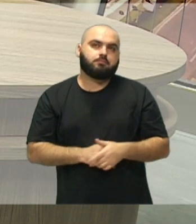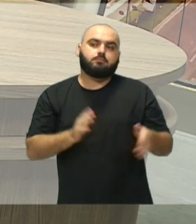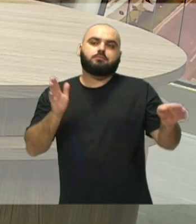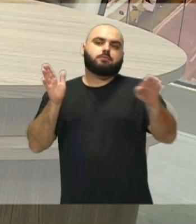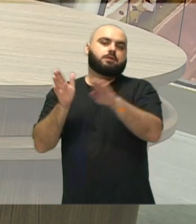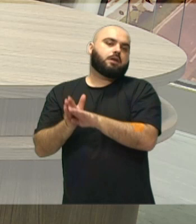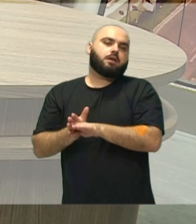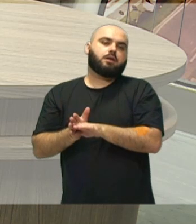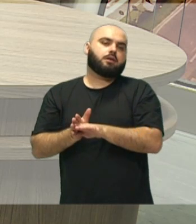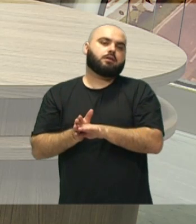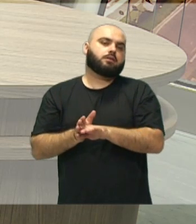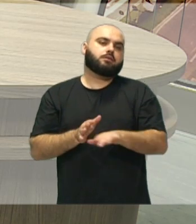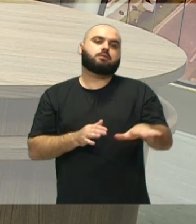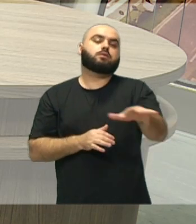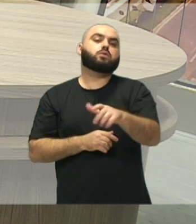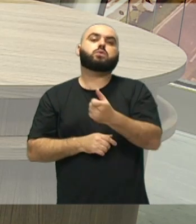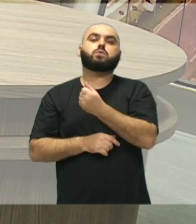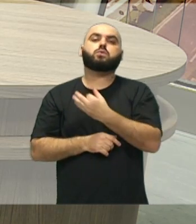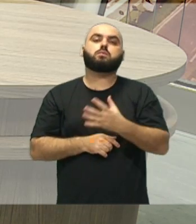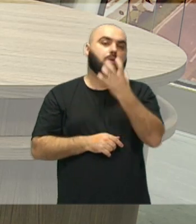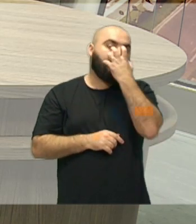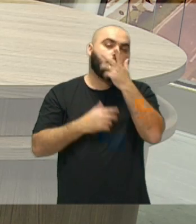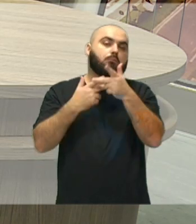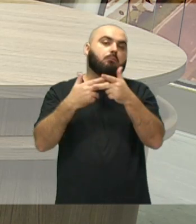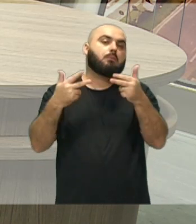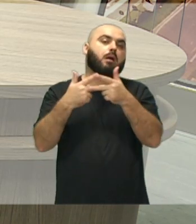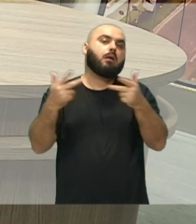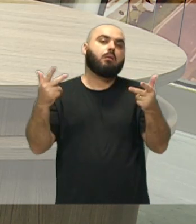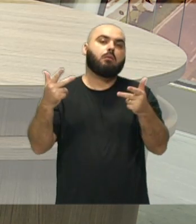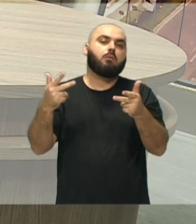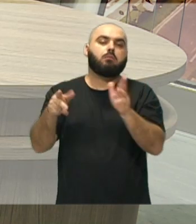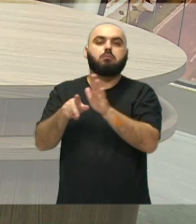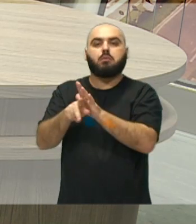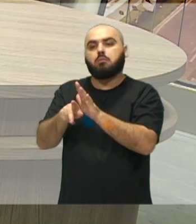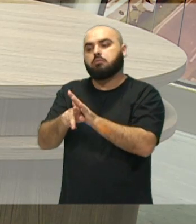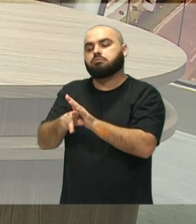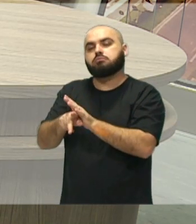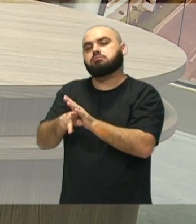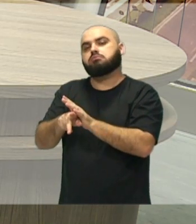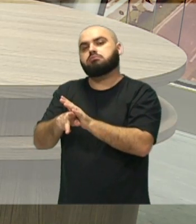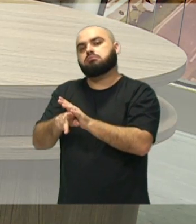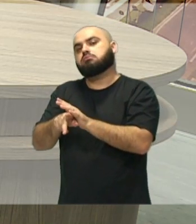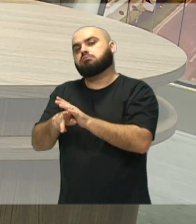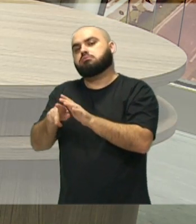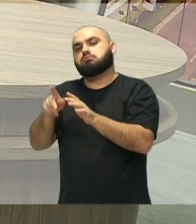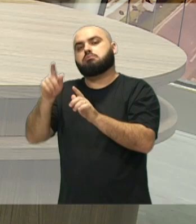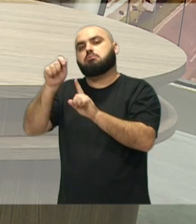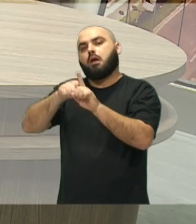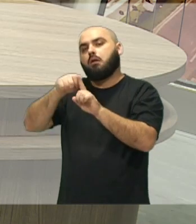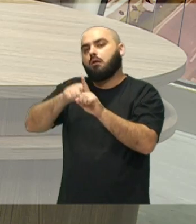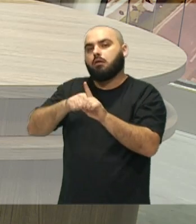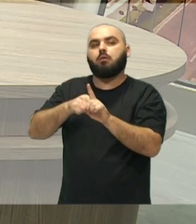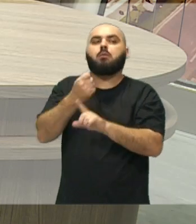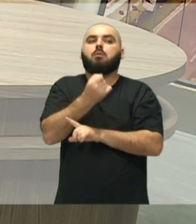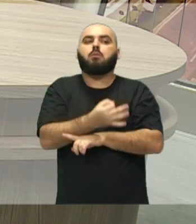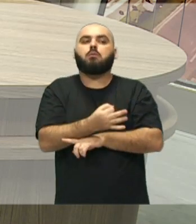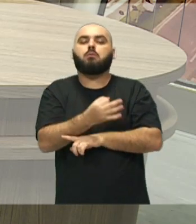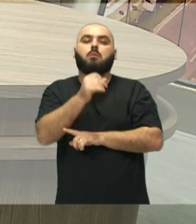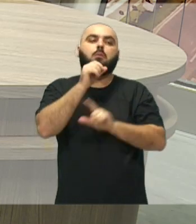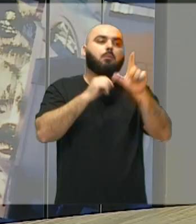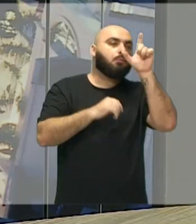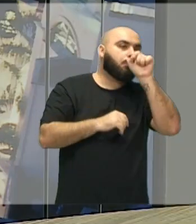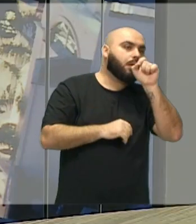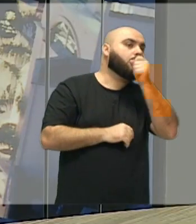recebemos geralmente quantos animais terrestres por mês e quantos